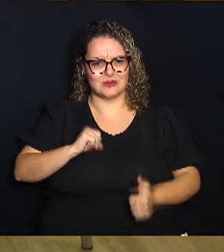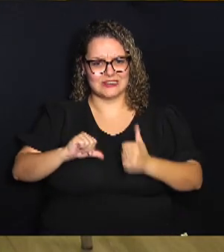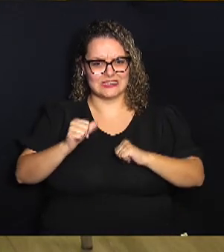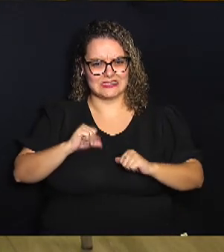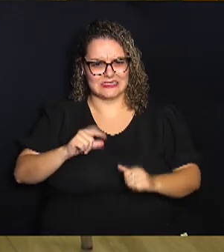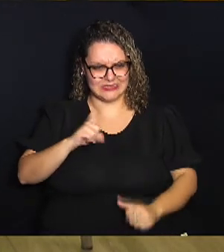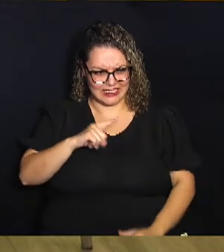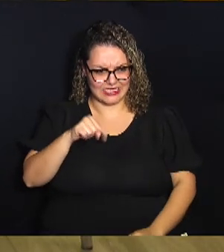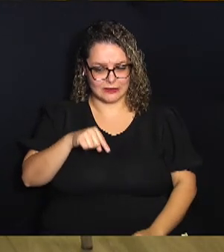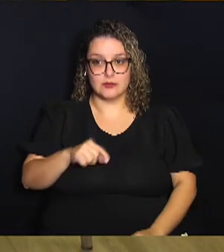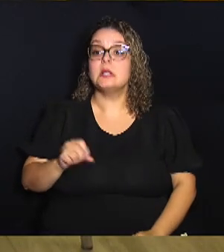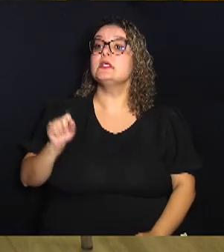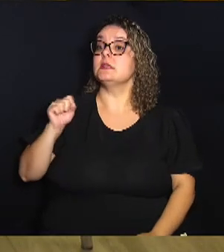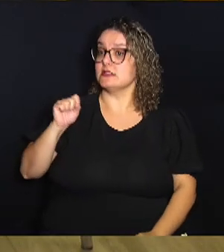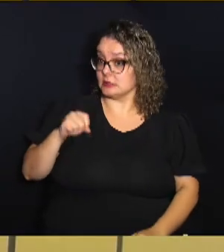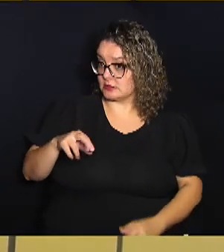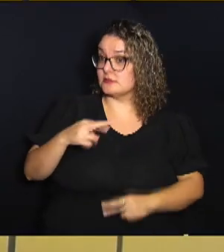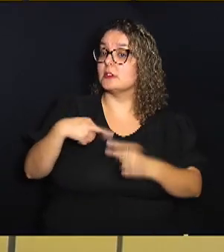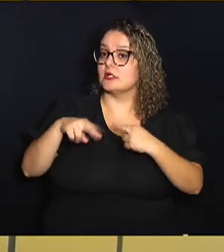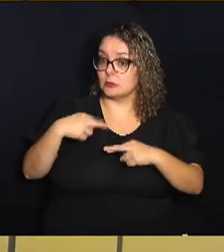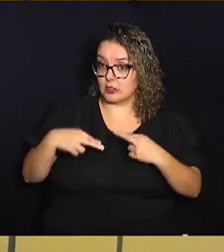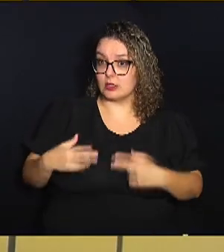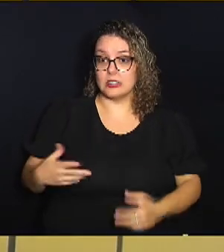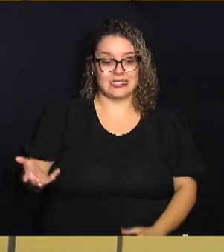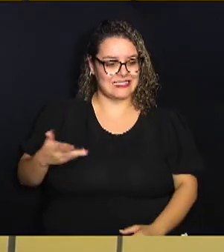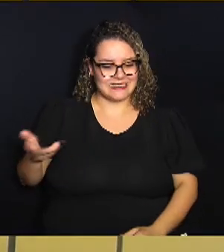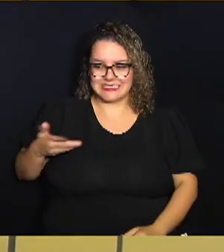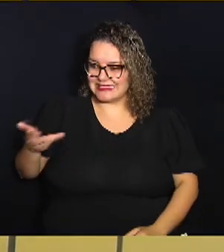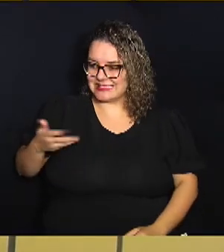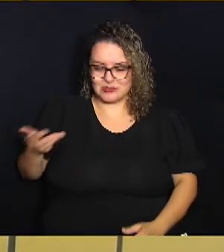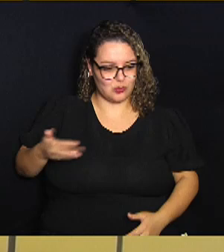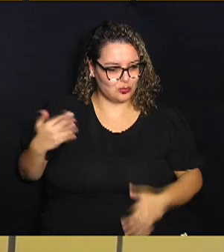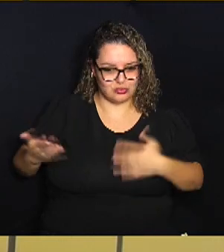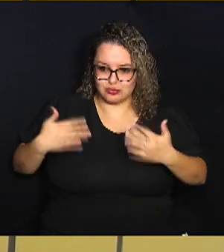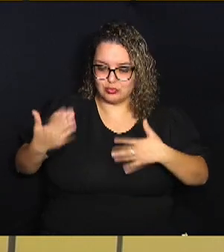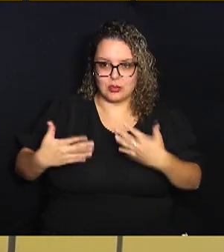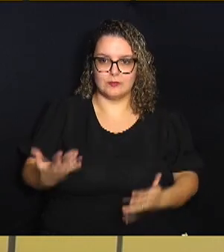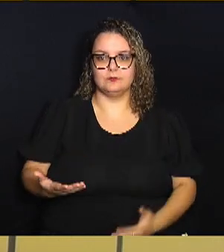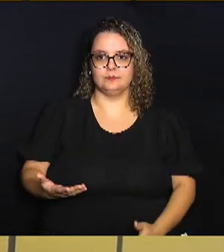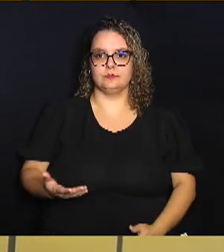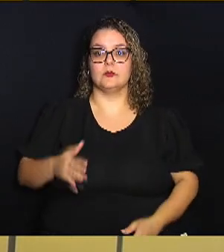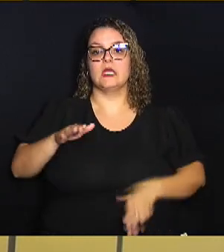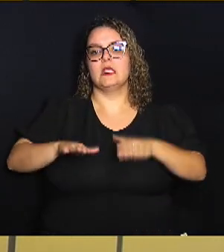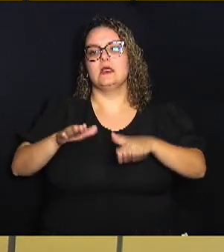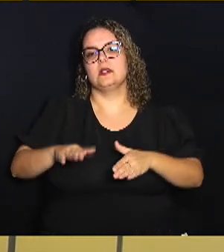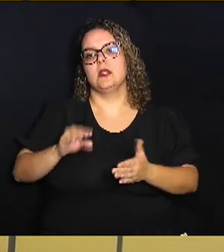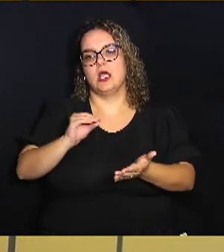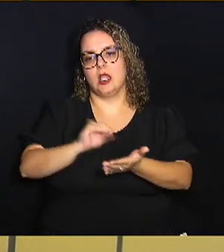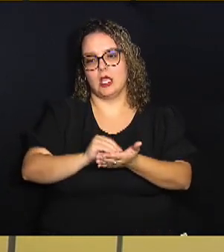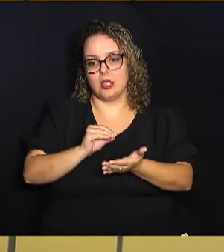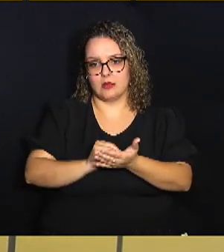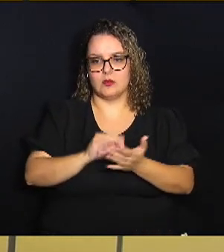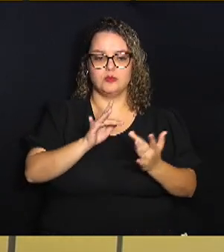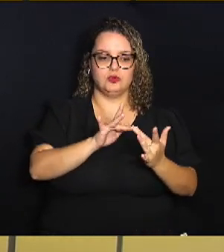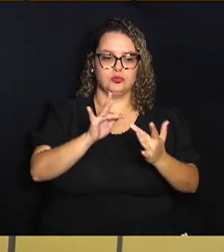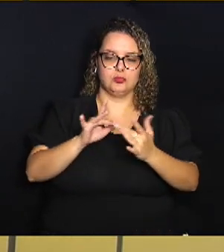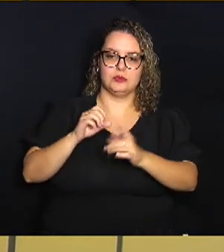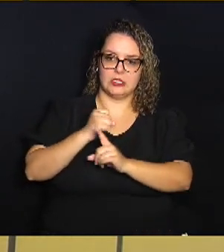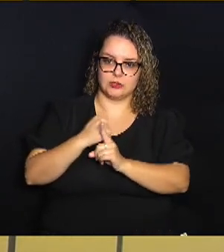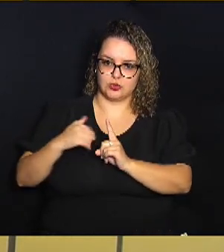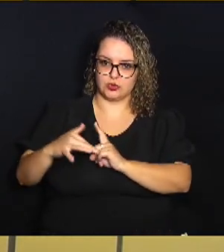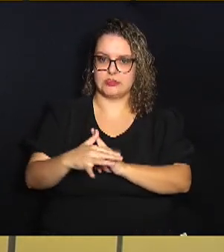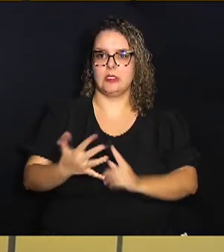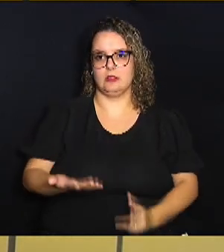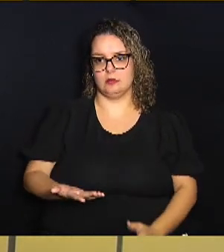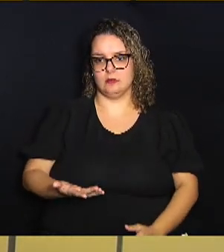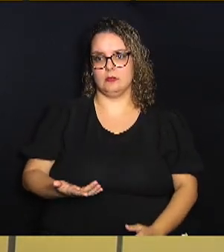isso mesmo? Tem bastante a ver com isso, né? Com essa coisa muito acelerada e com muitas vezes a falta de contato social que